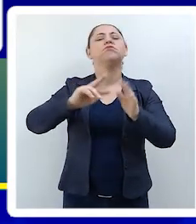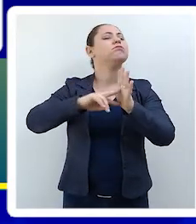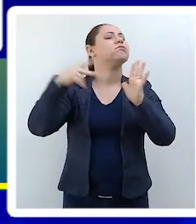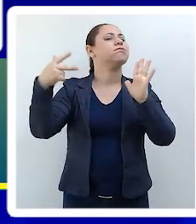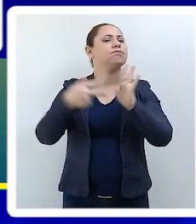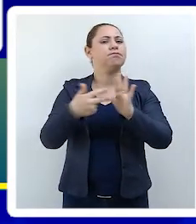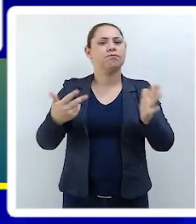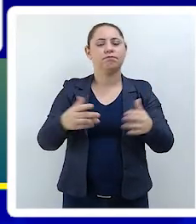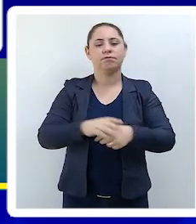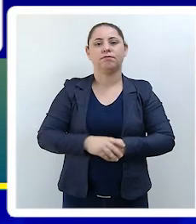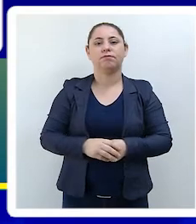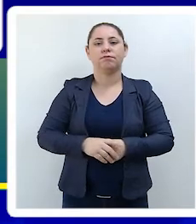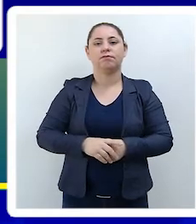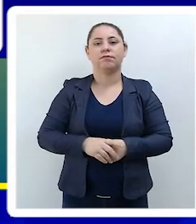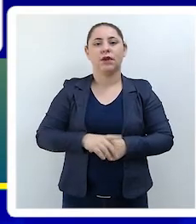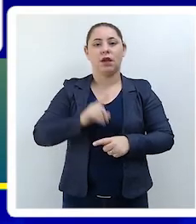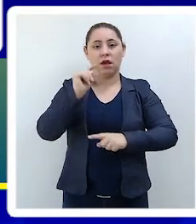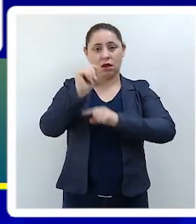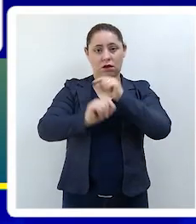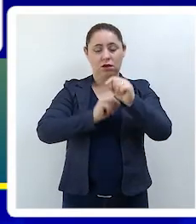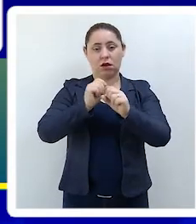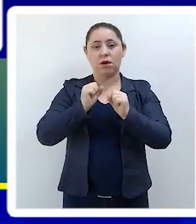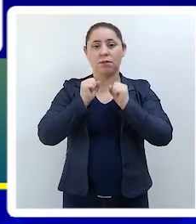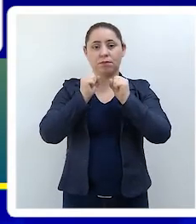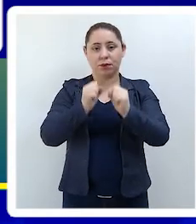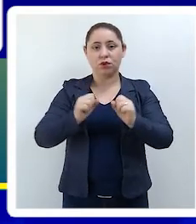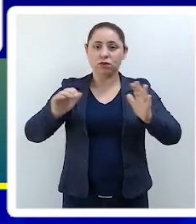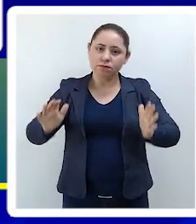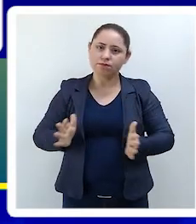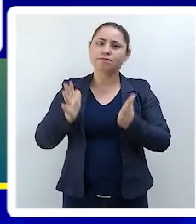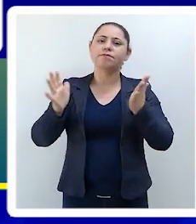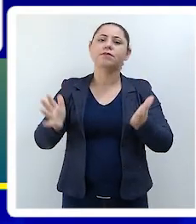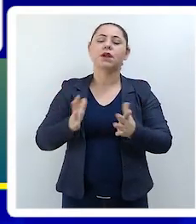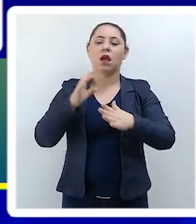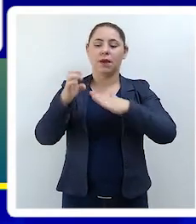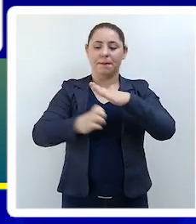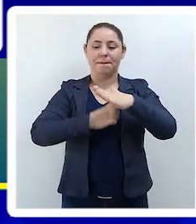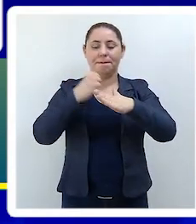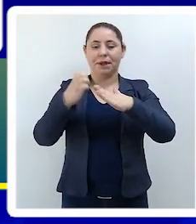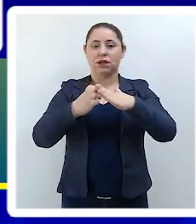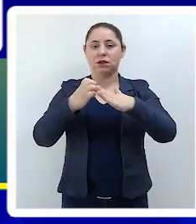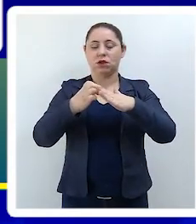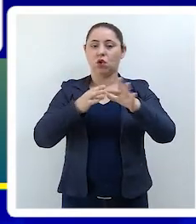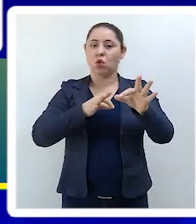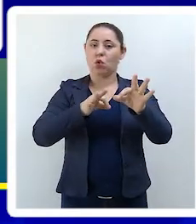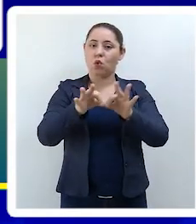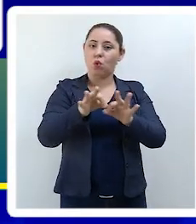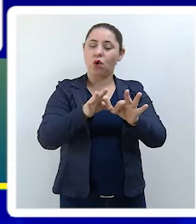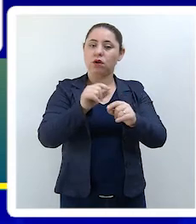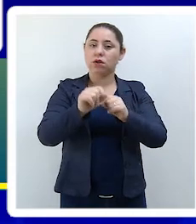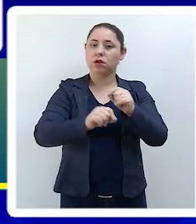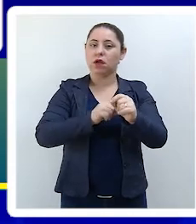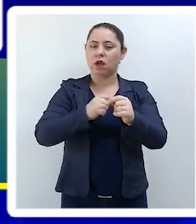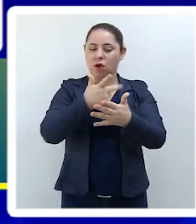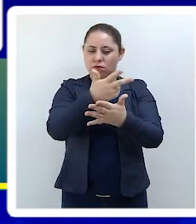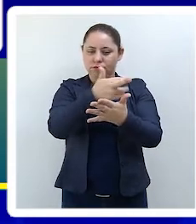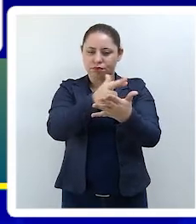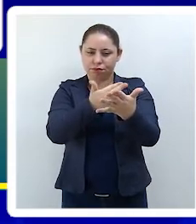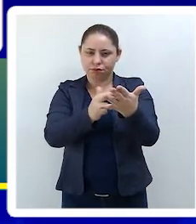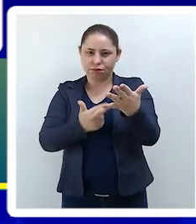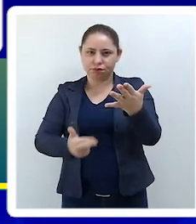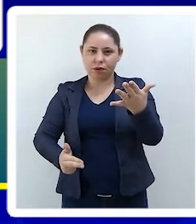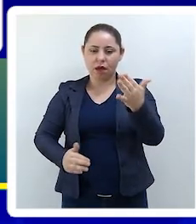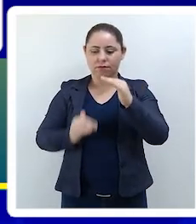significa? Isso é para que nós possamos incentivar as empresas e as organizações a gerarem relatórios sobre